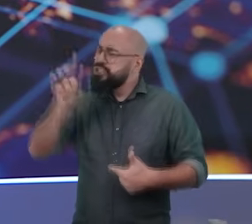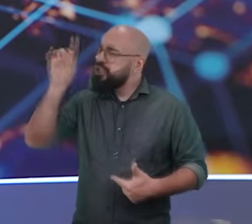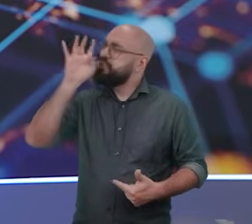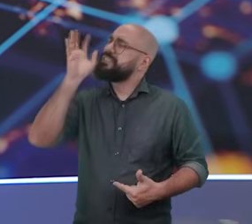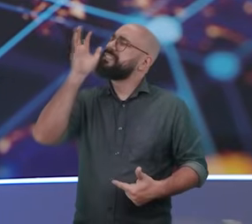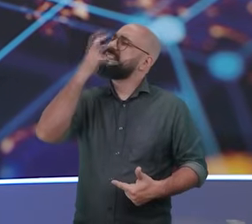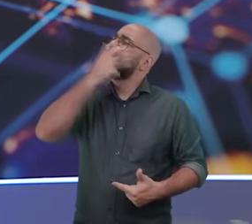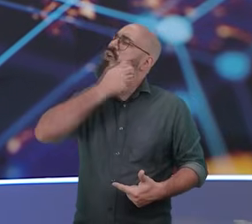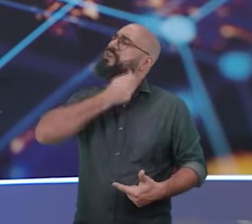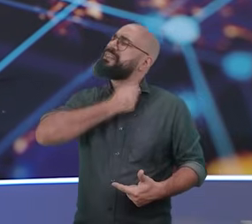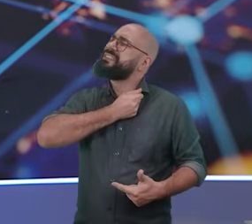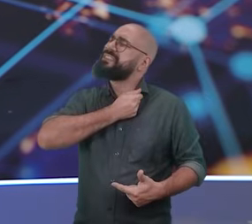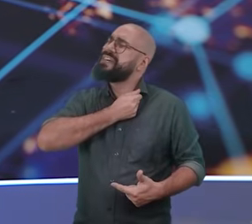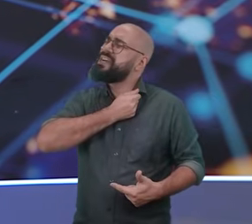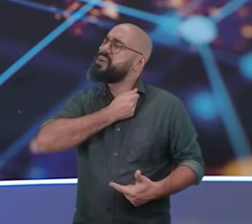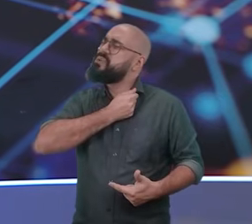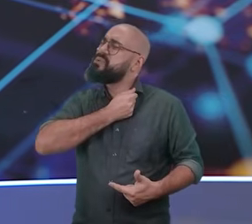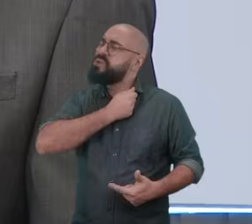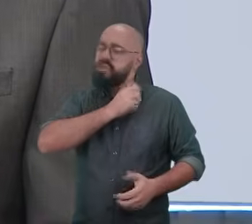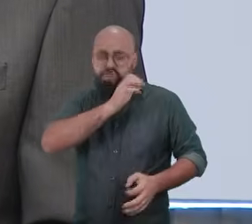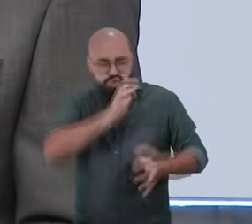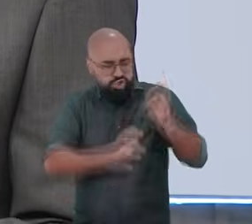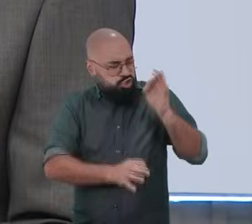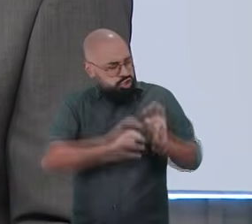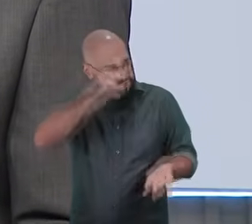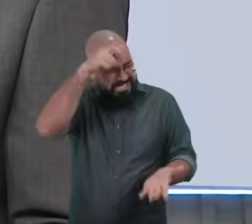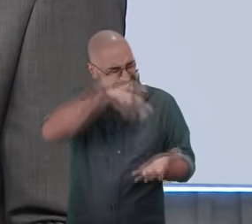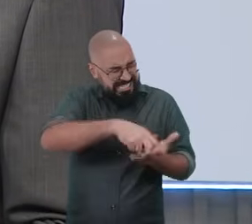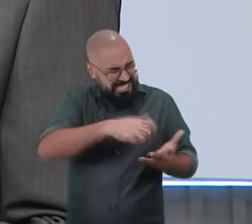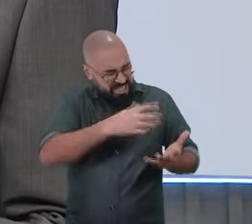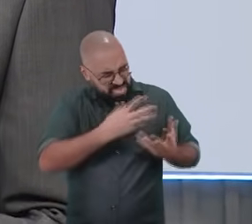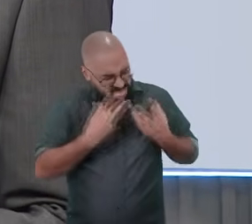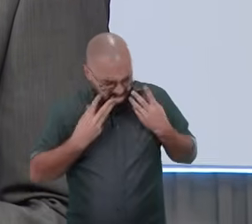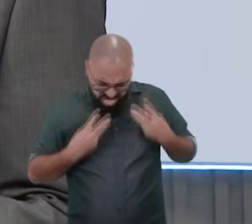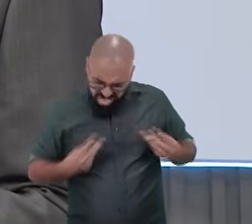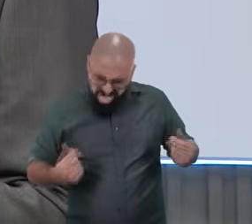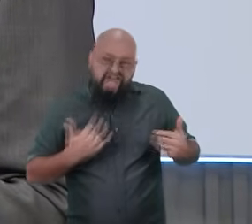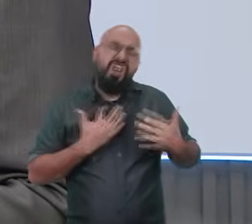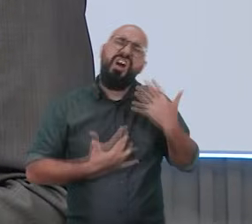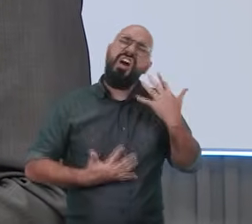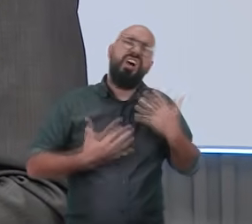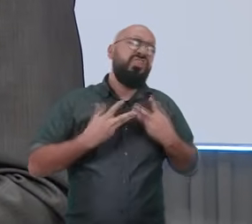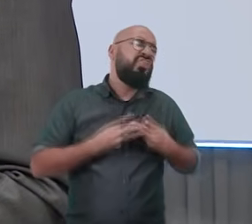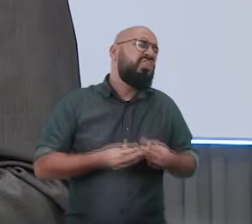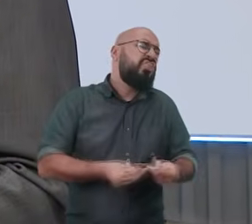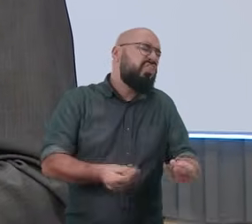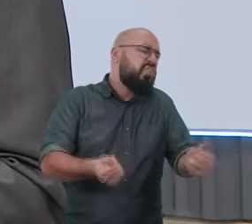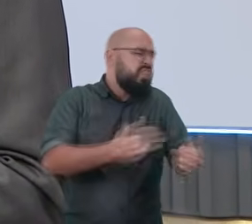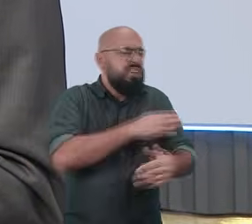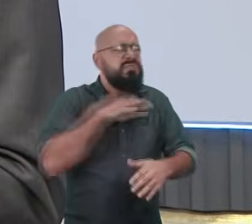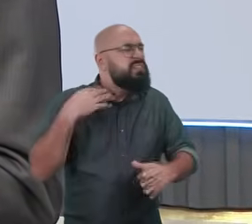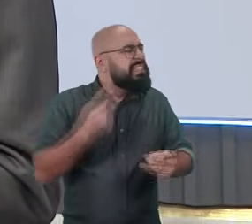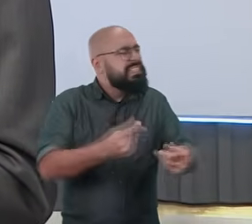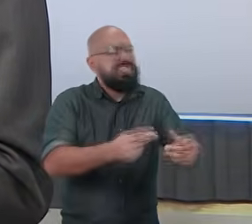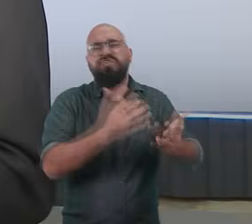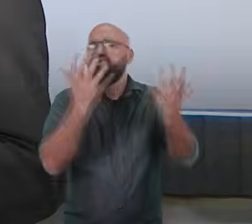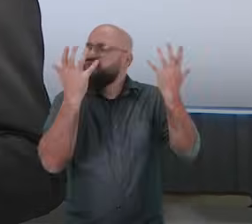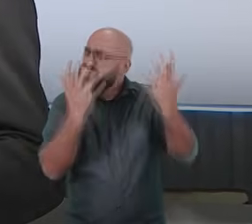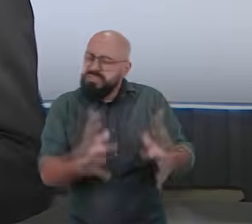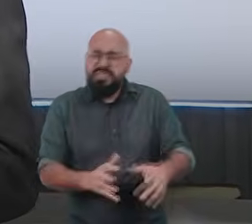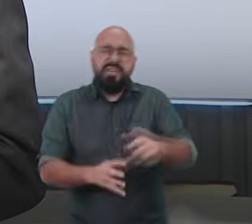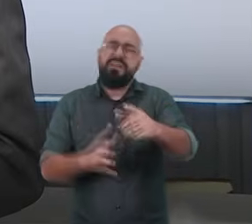Deus, compreendeu ainda mais que a vontade é salvar, a vontade é que estejamos contigo no céu. Por isso toma a nossa vida nas tuas